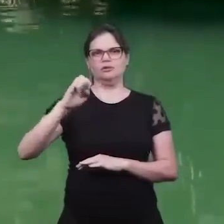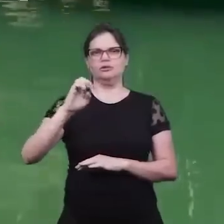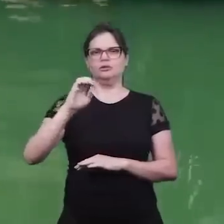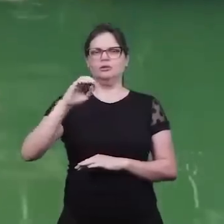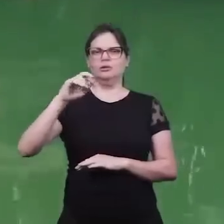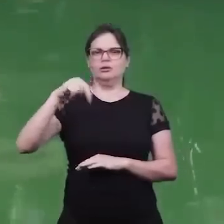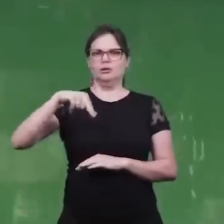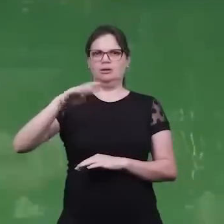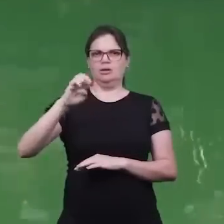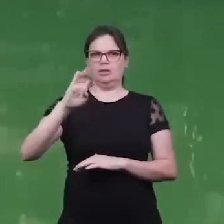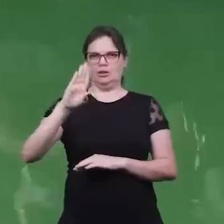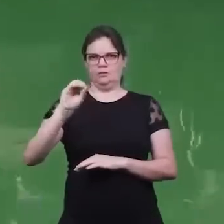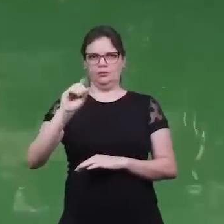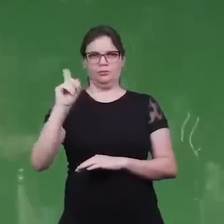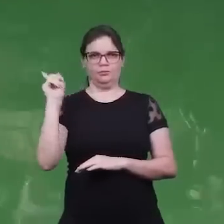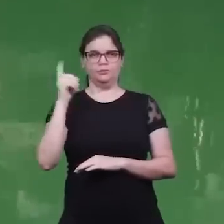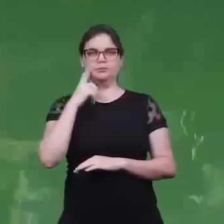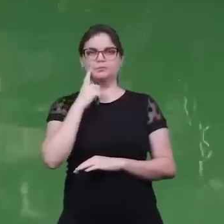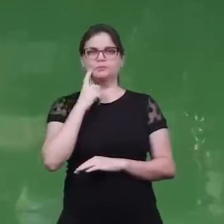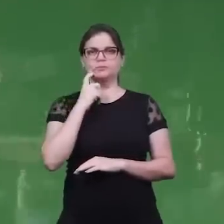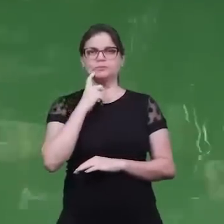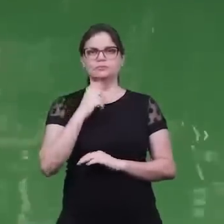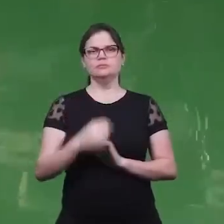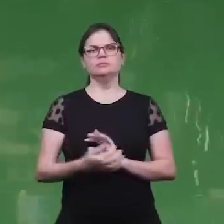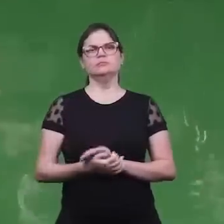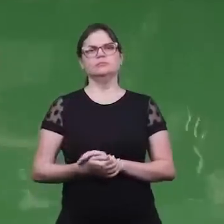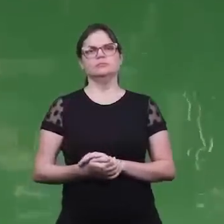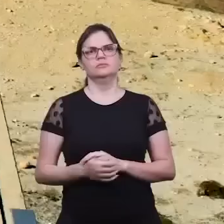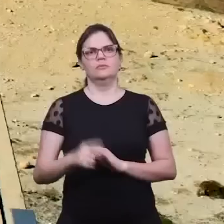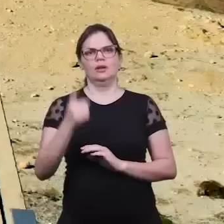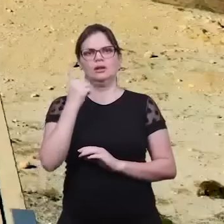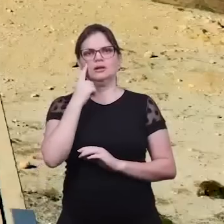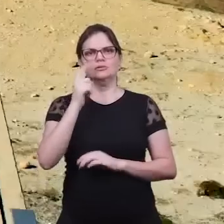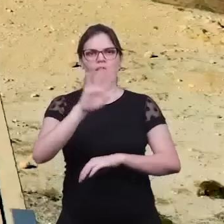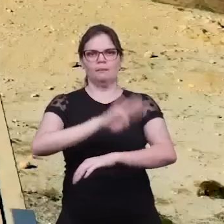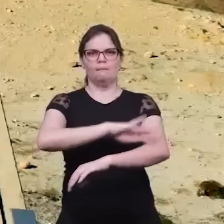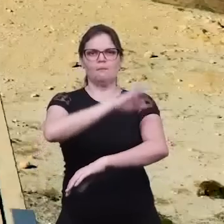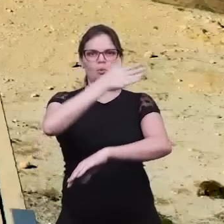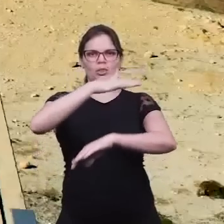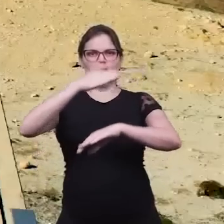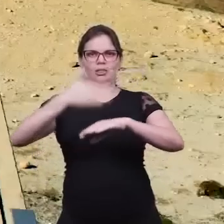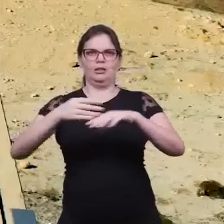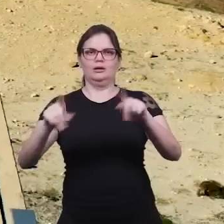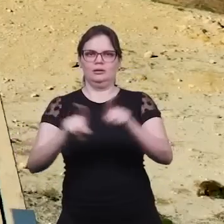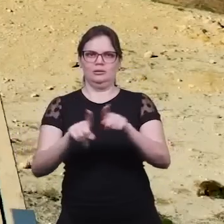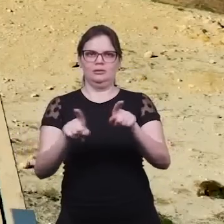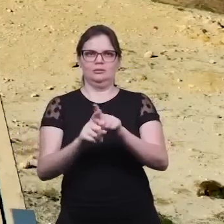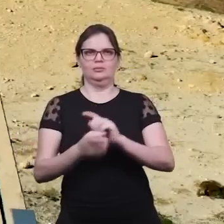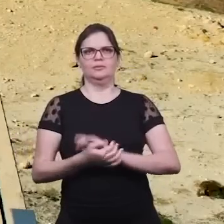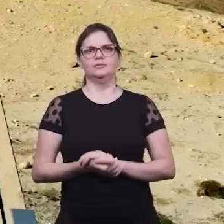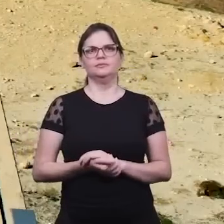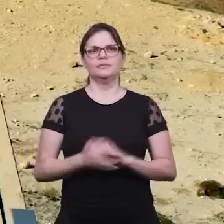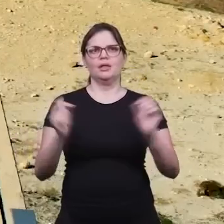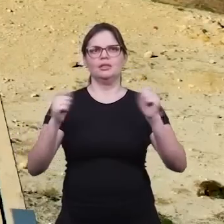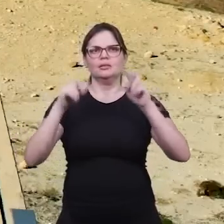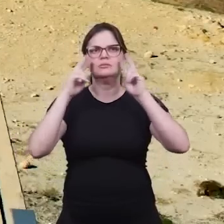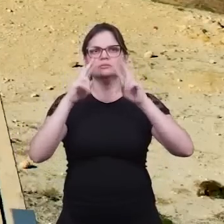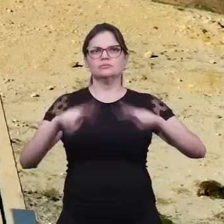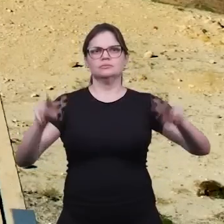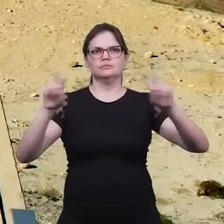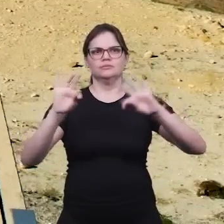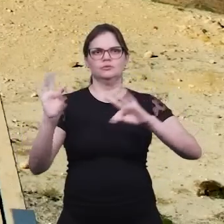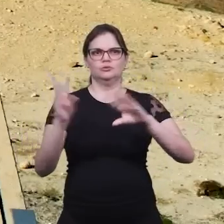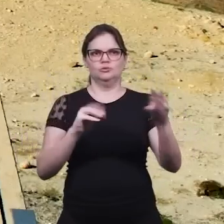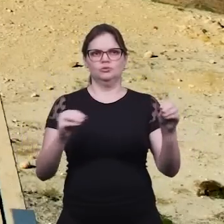limpo, conseguiria ver o Rio Jordão também. Inclusive lá tem uma plaquinha que mostra